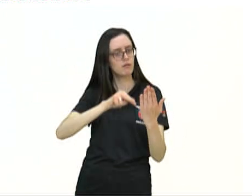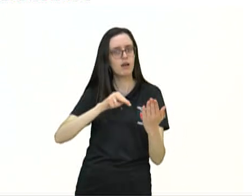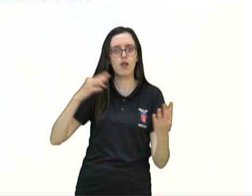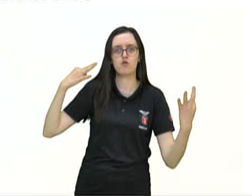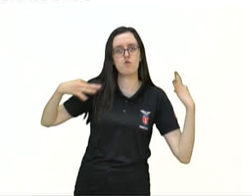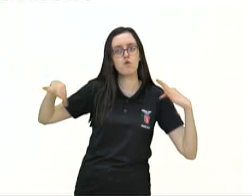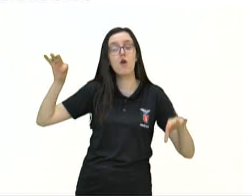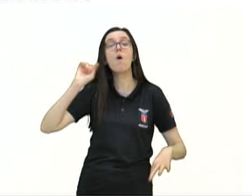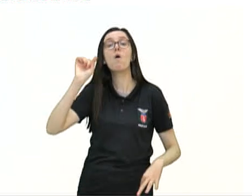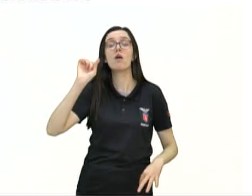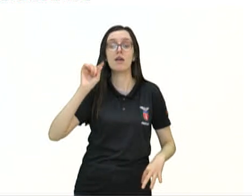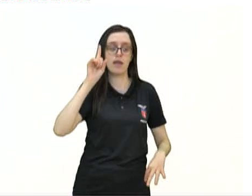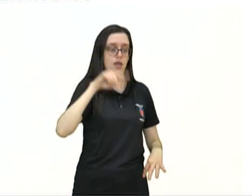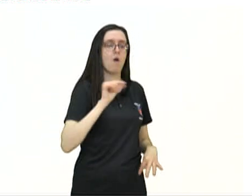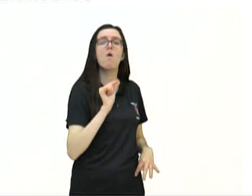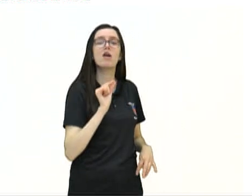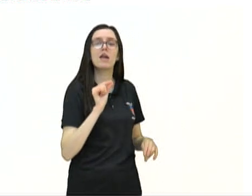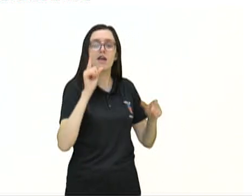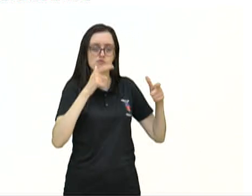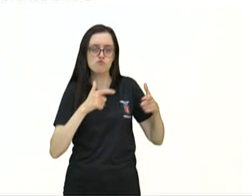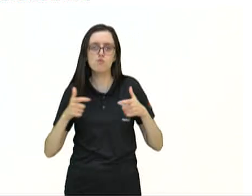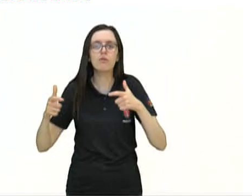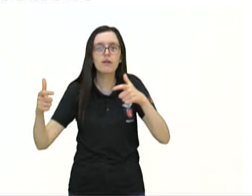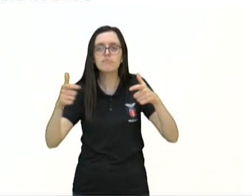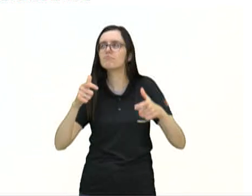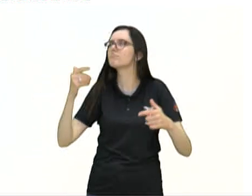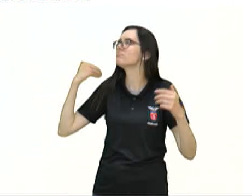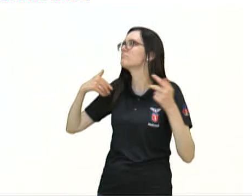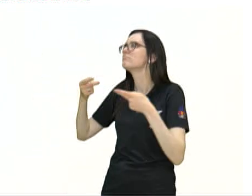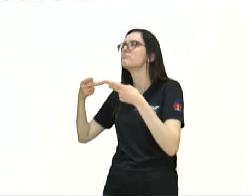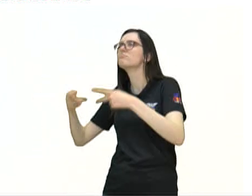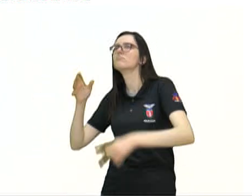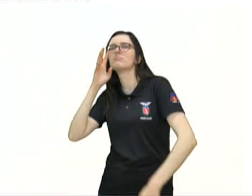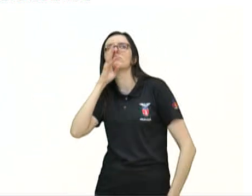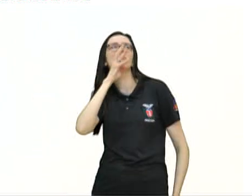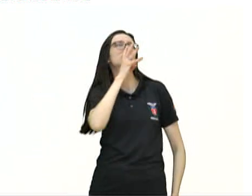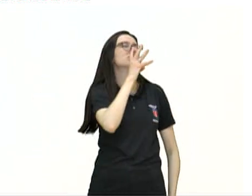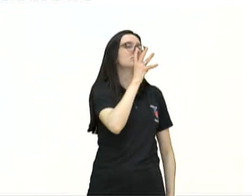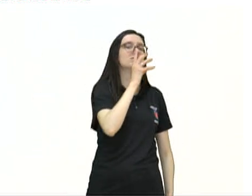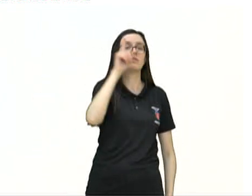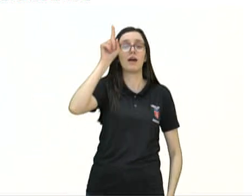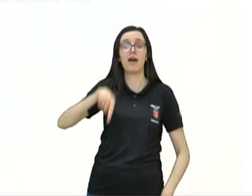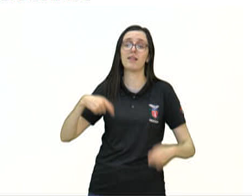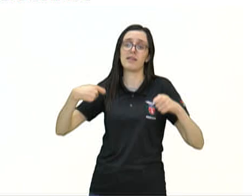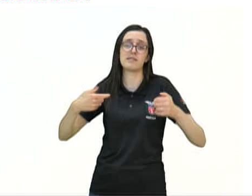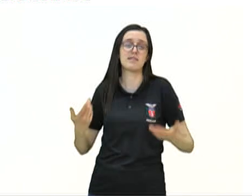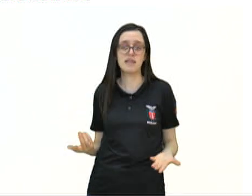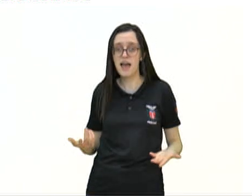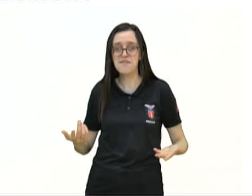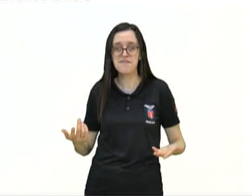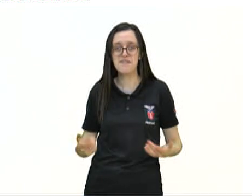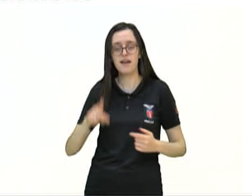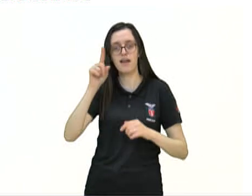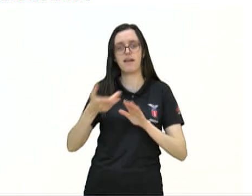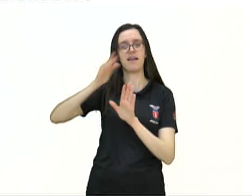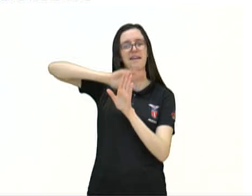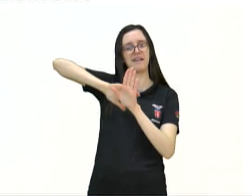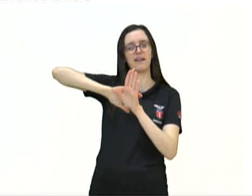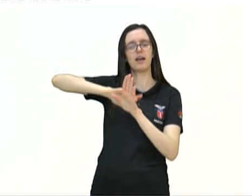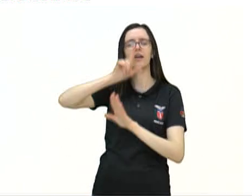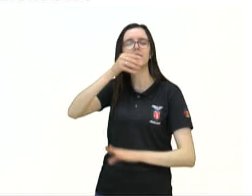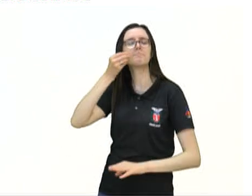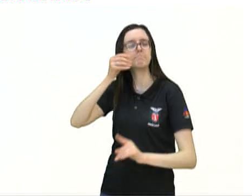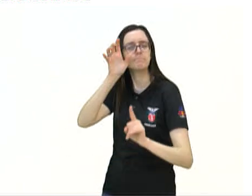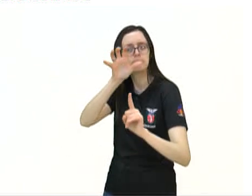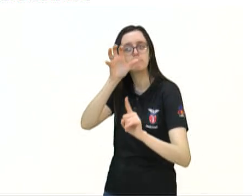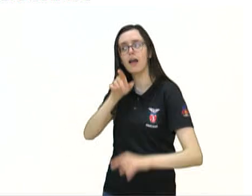que que produto é esse? As atrações turísticas. É necessário. Então, é essa a ideia,